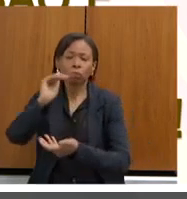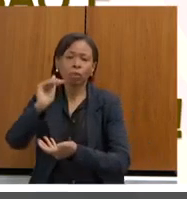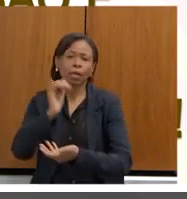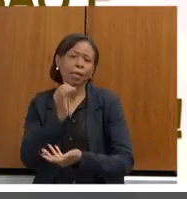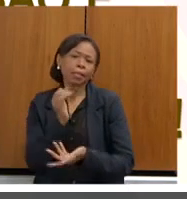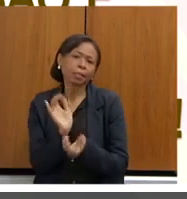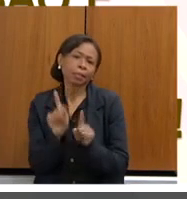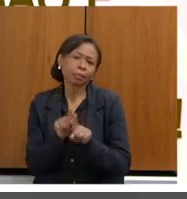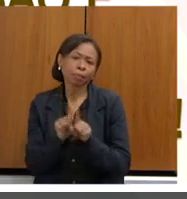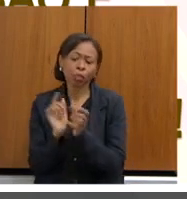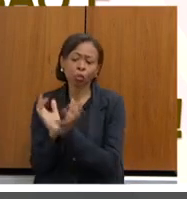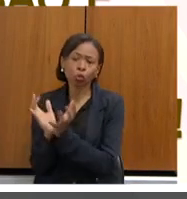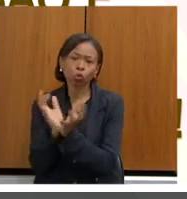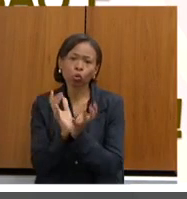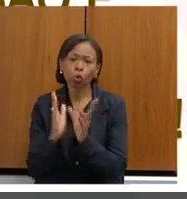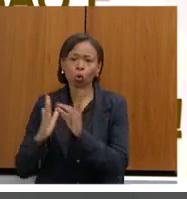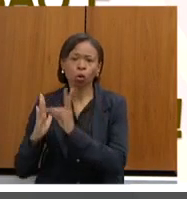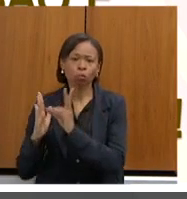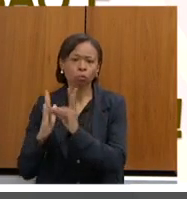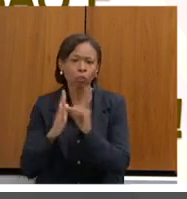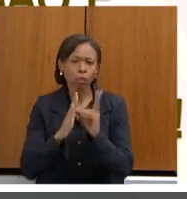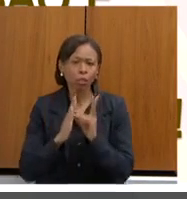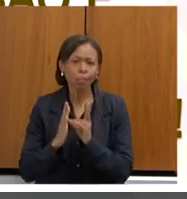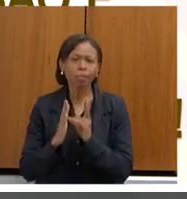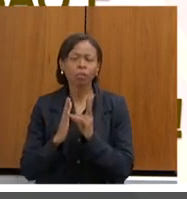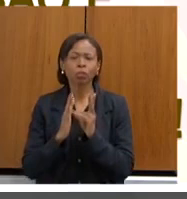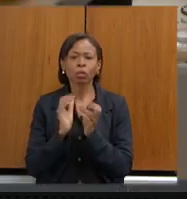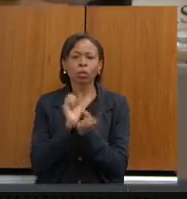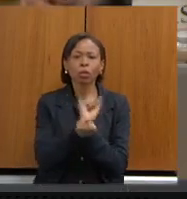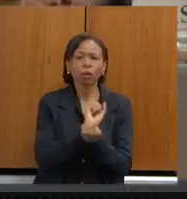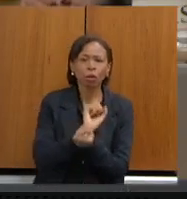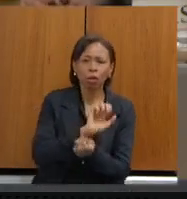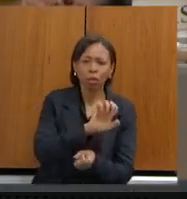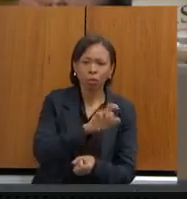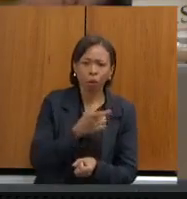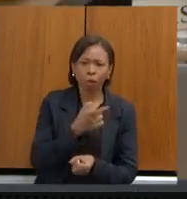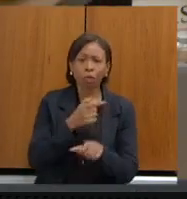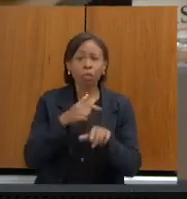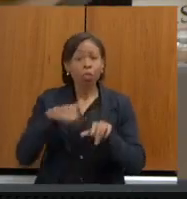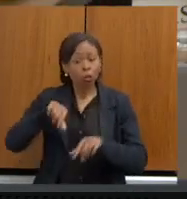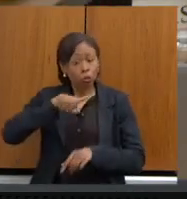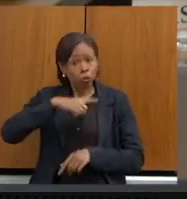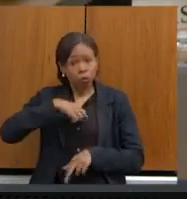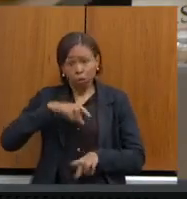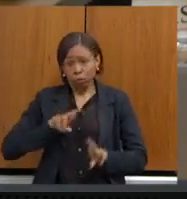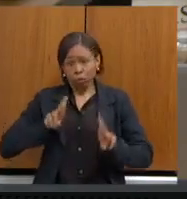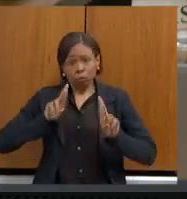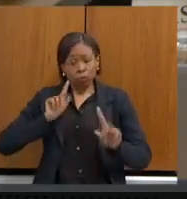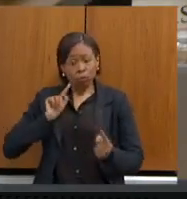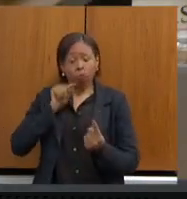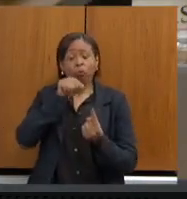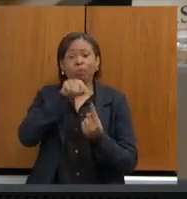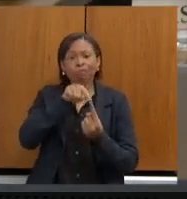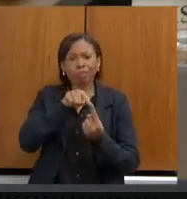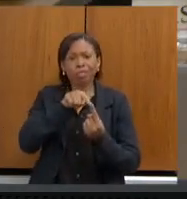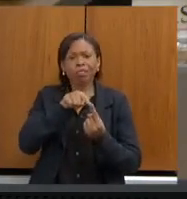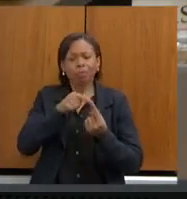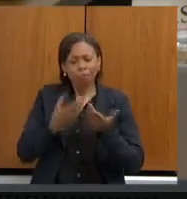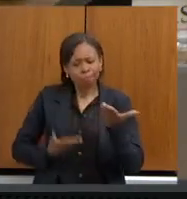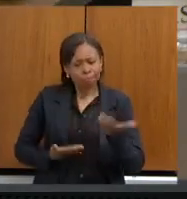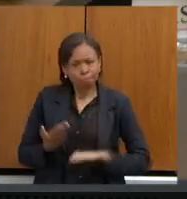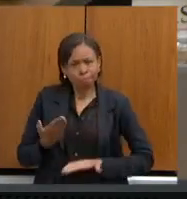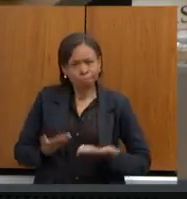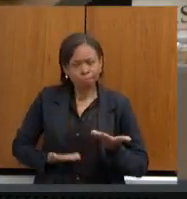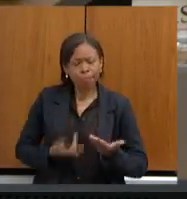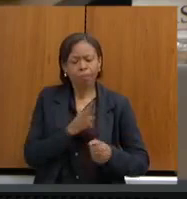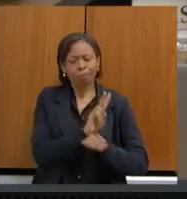várias localidades também o pessoal do quilombola Então nossa missão é servir e proteger onde quer que seja os 853